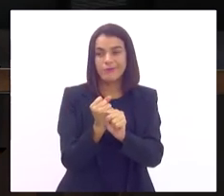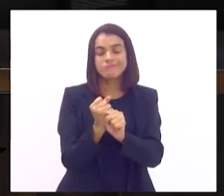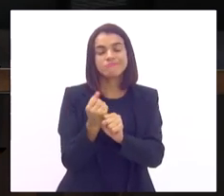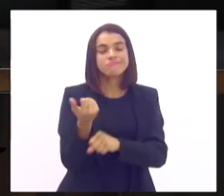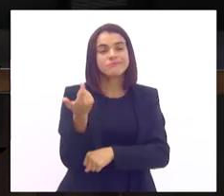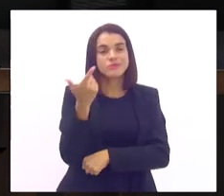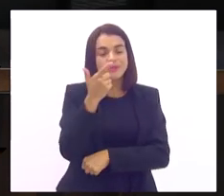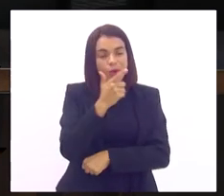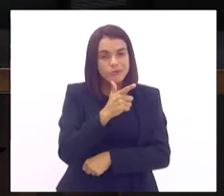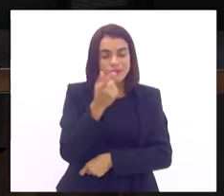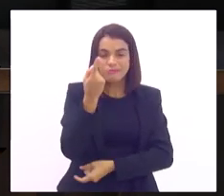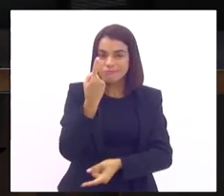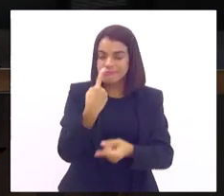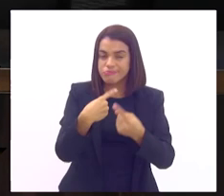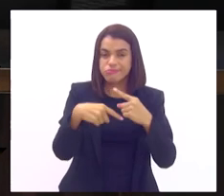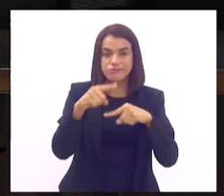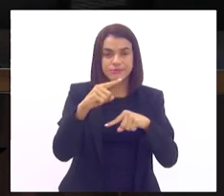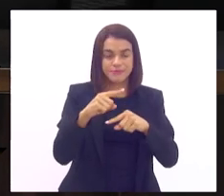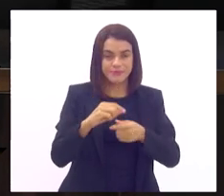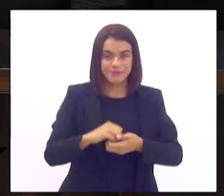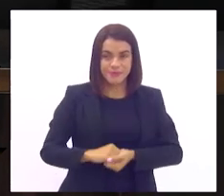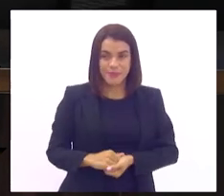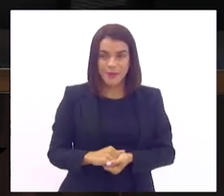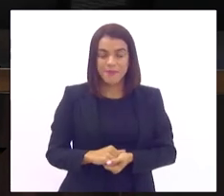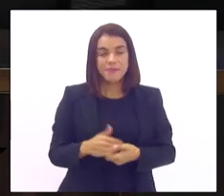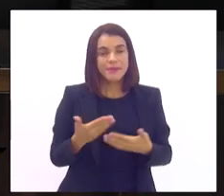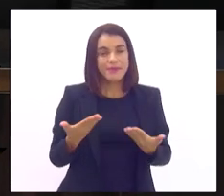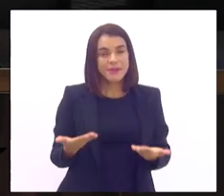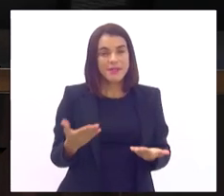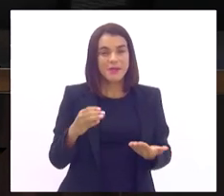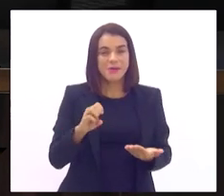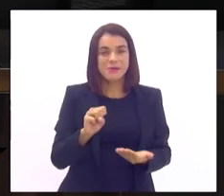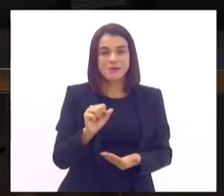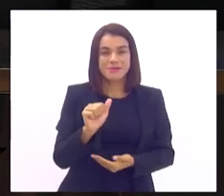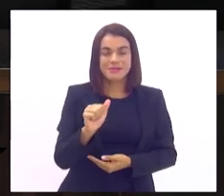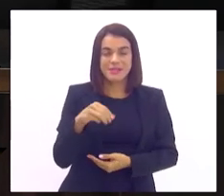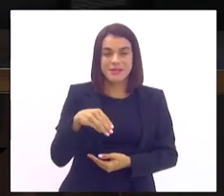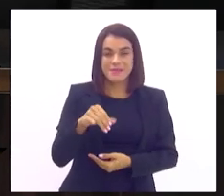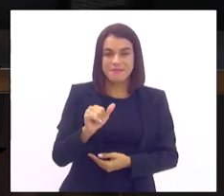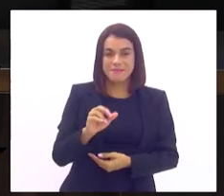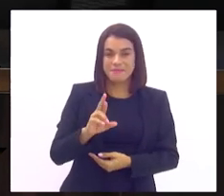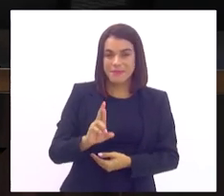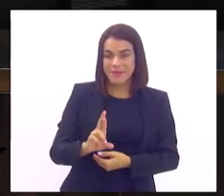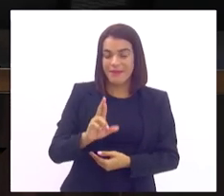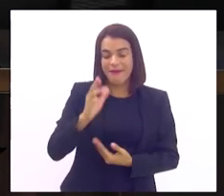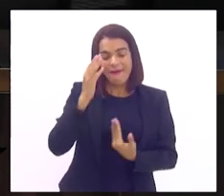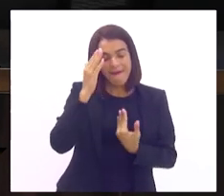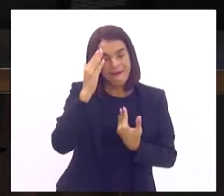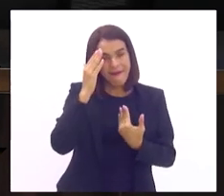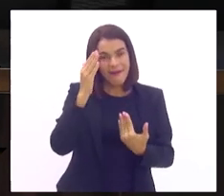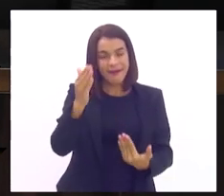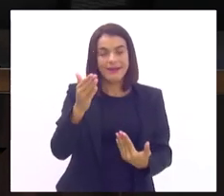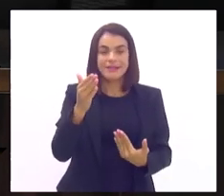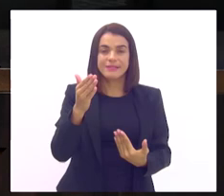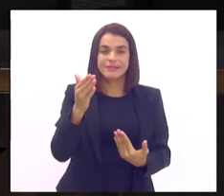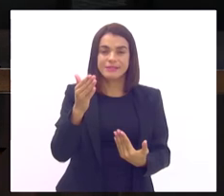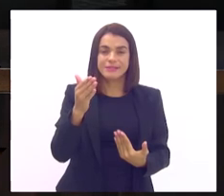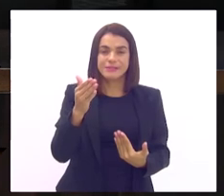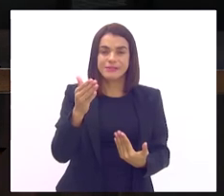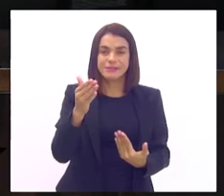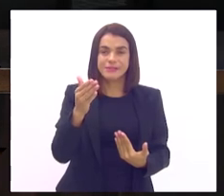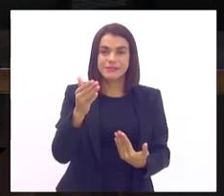possa enfrentar todos esses desafios. Então, Sami, agradeço muito